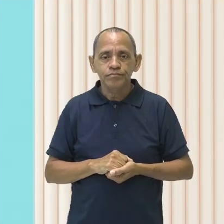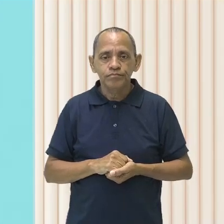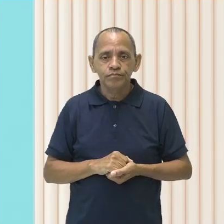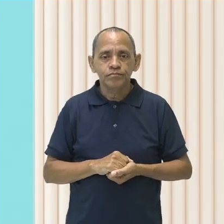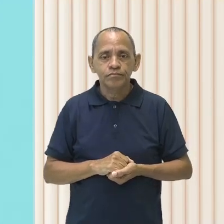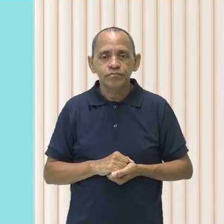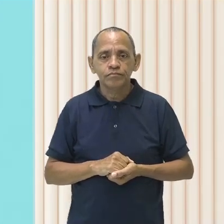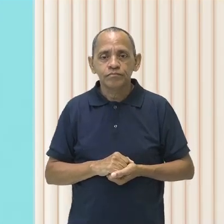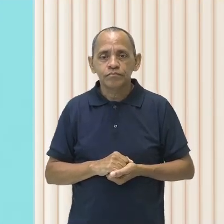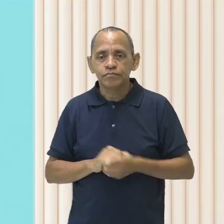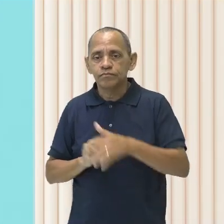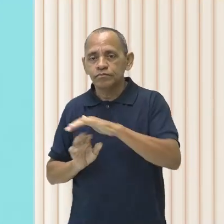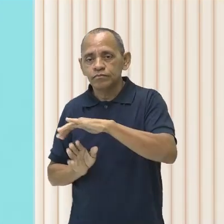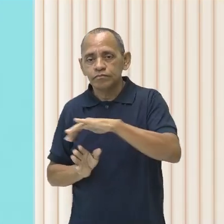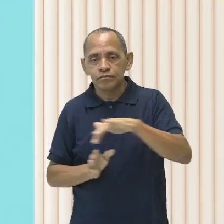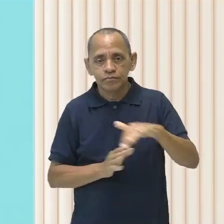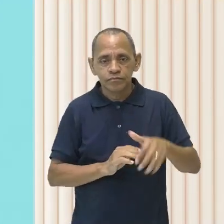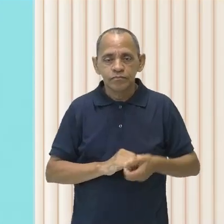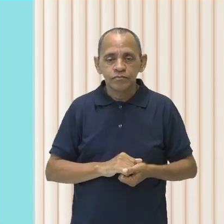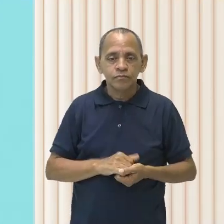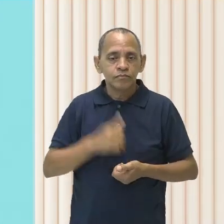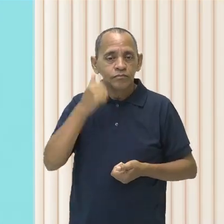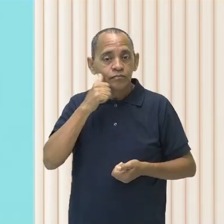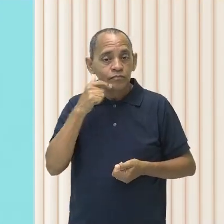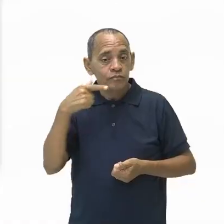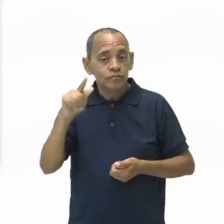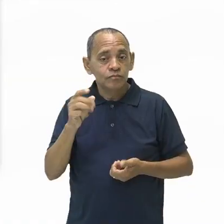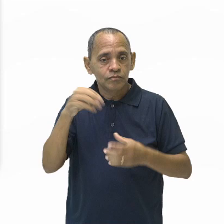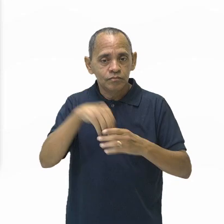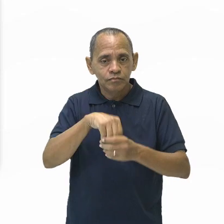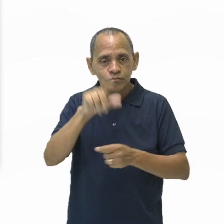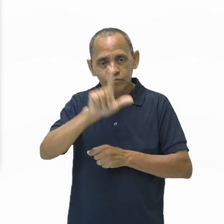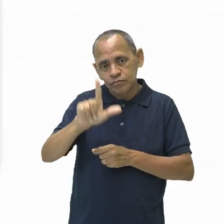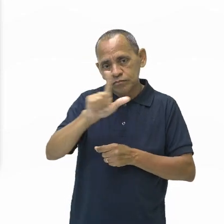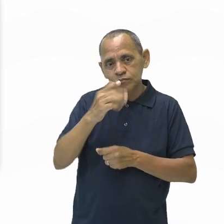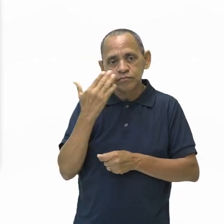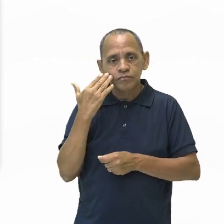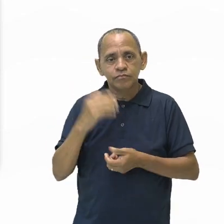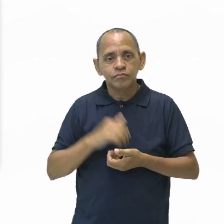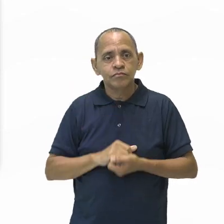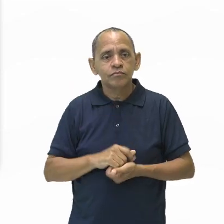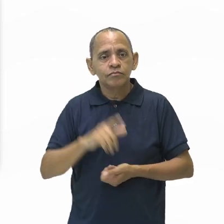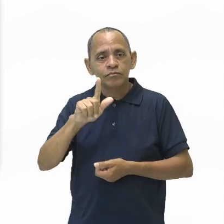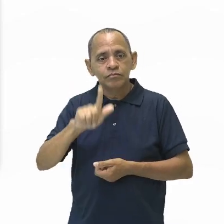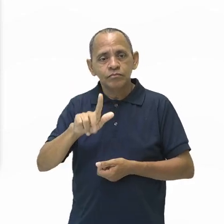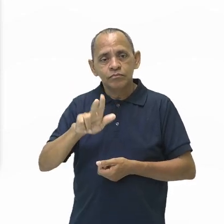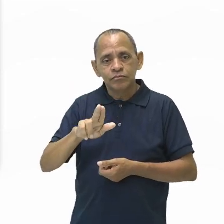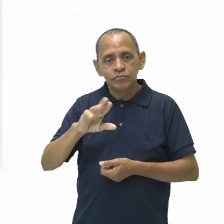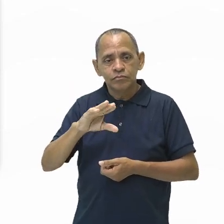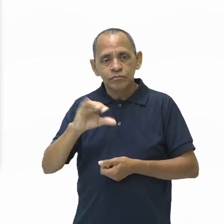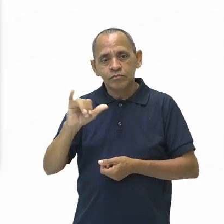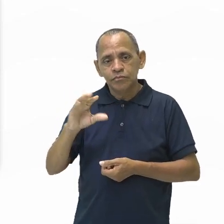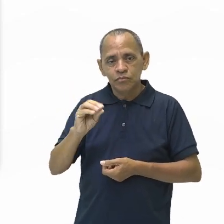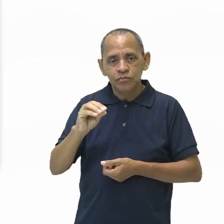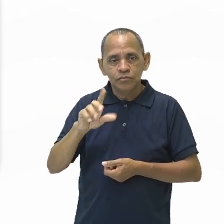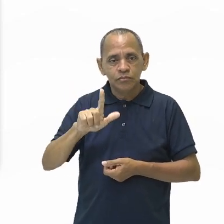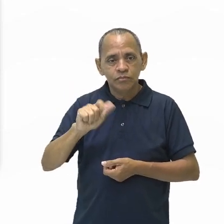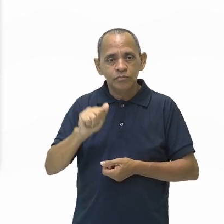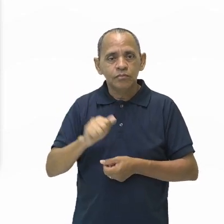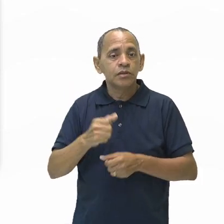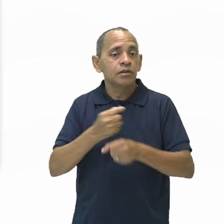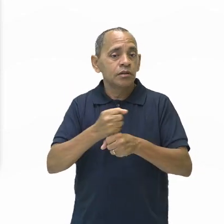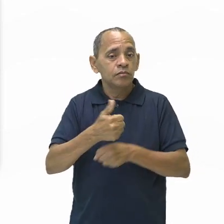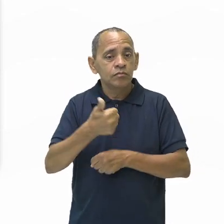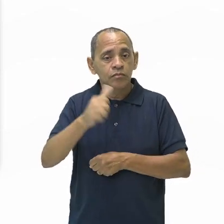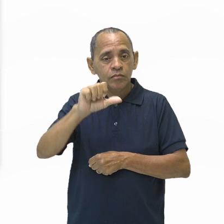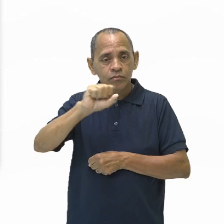Iracema. Vamos ver uma outra mulher dentro da literatura? Olha só. Lucila, 1862, esse